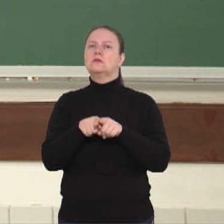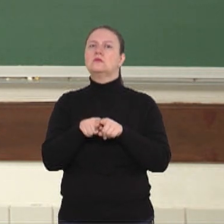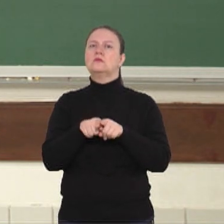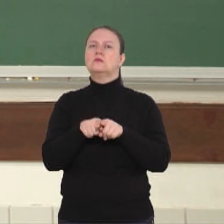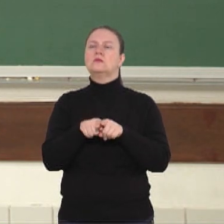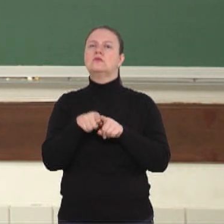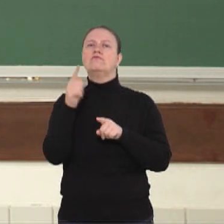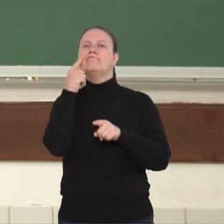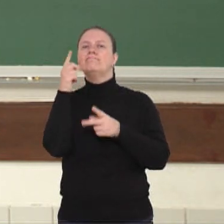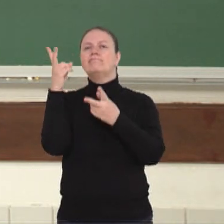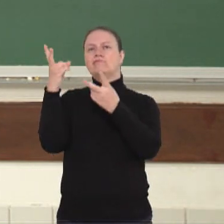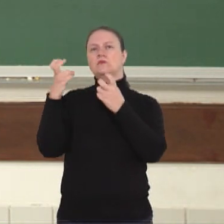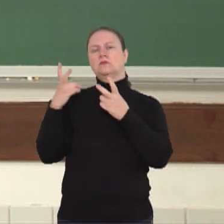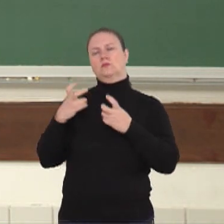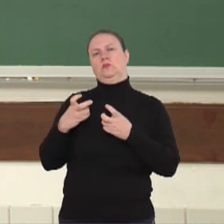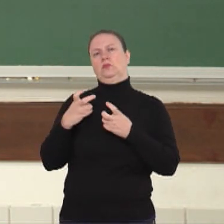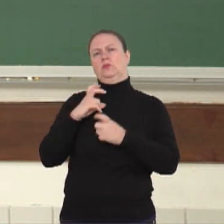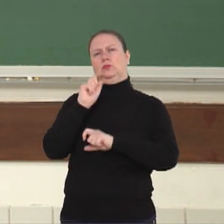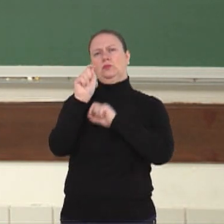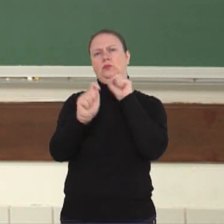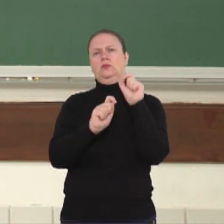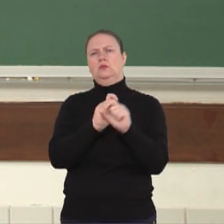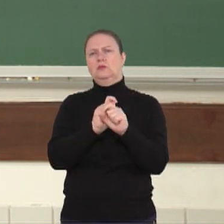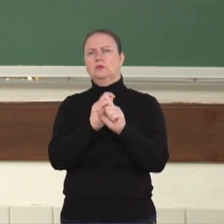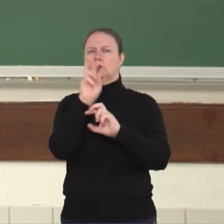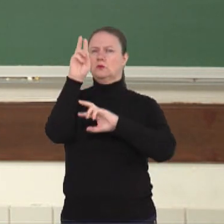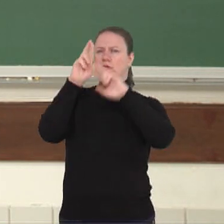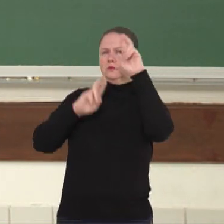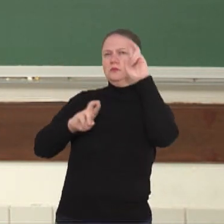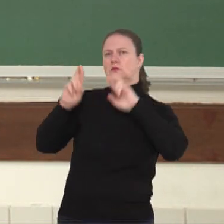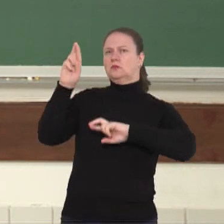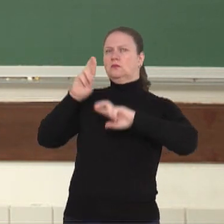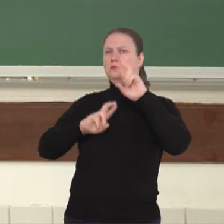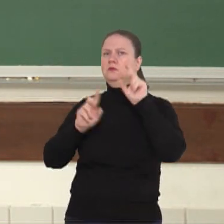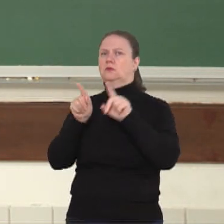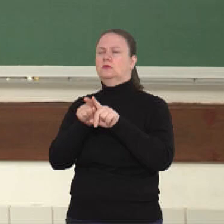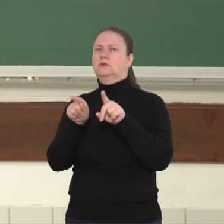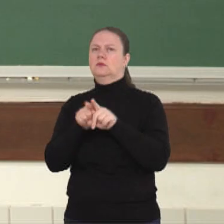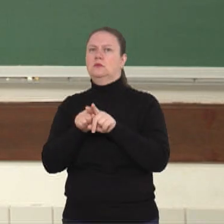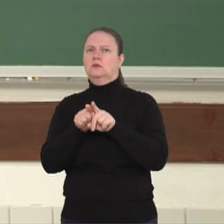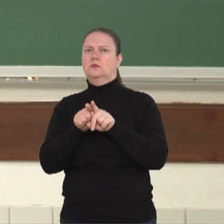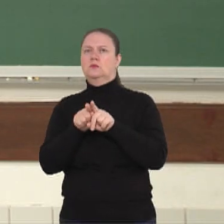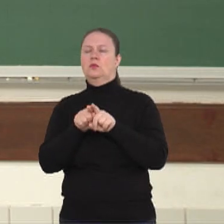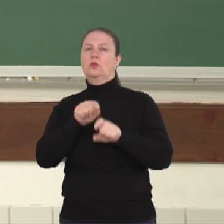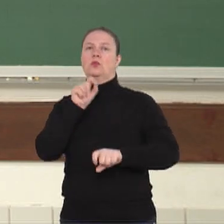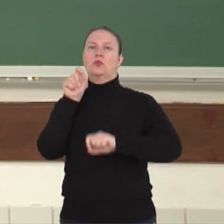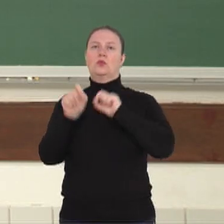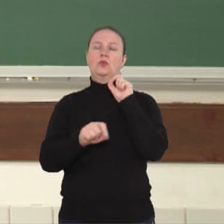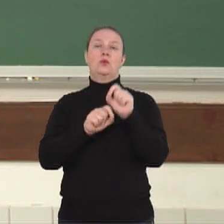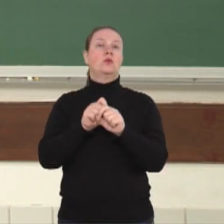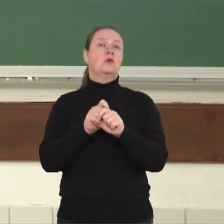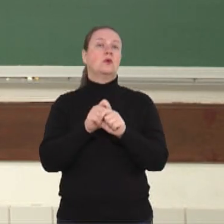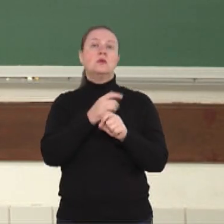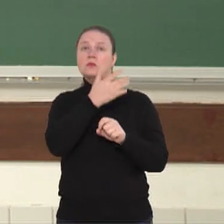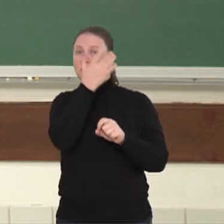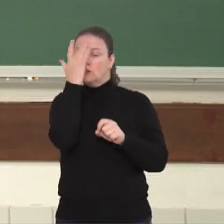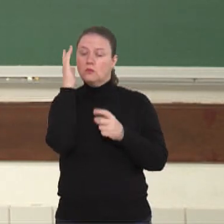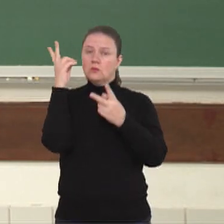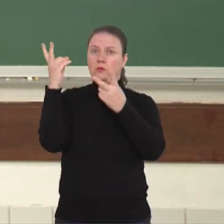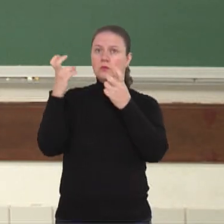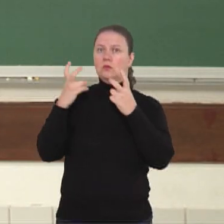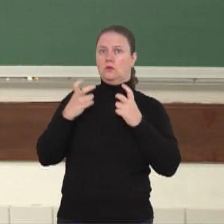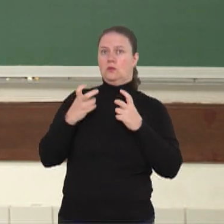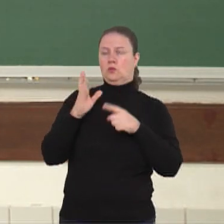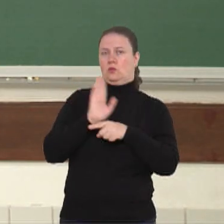que aqui eu já tenho um que de análise, né? Então essa determinação dos protagonistas, que com certeza você percebe muito no